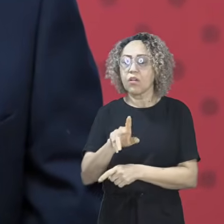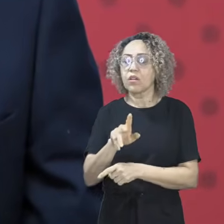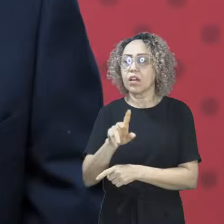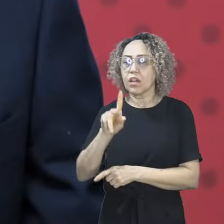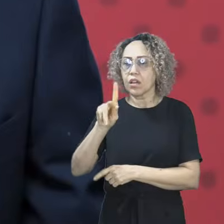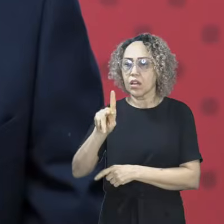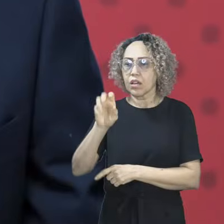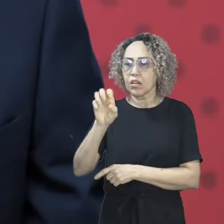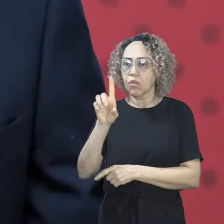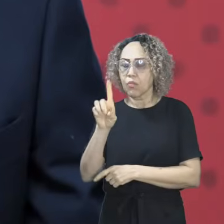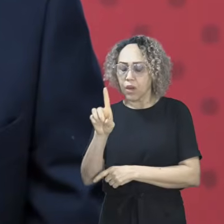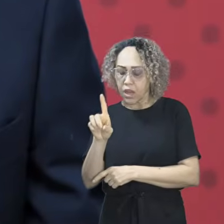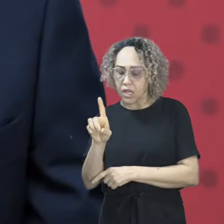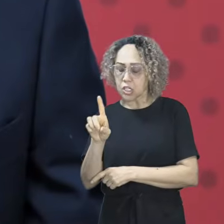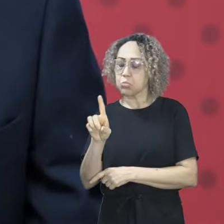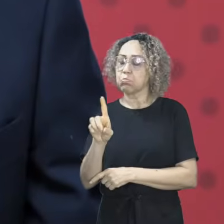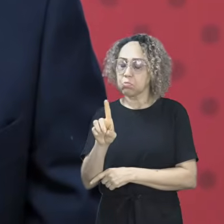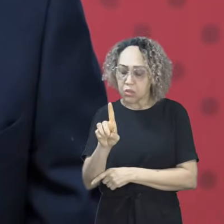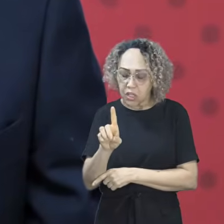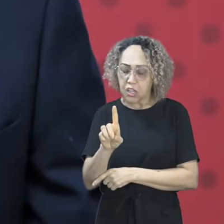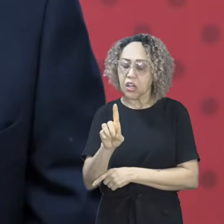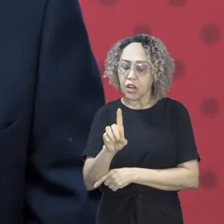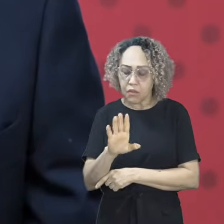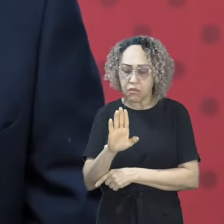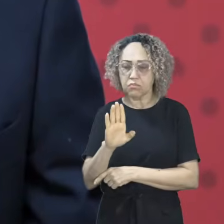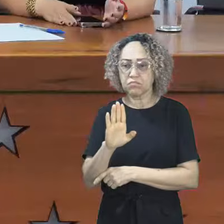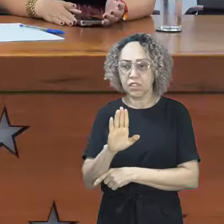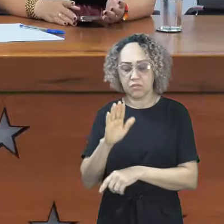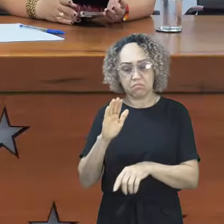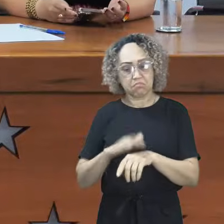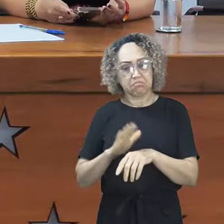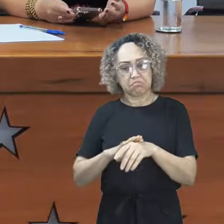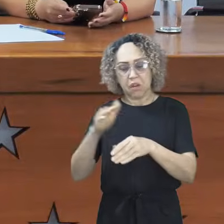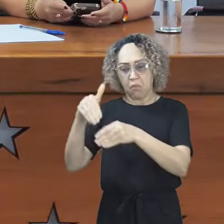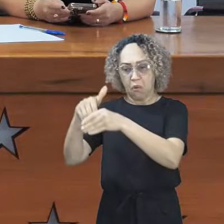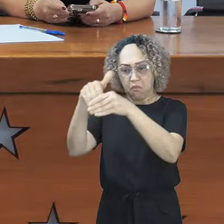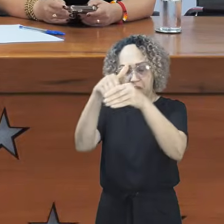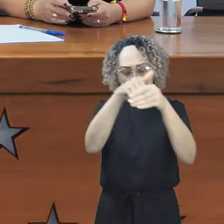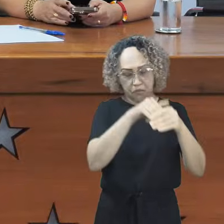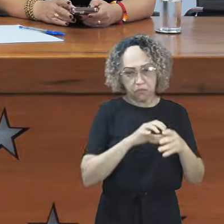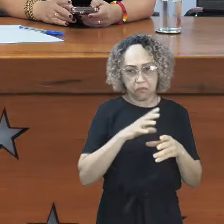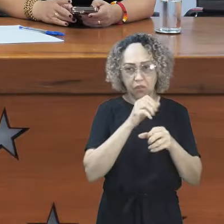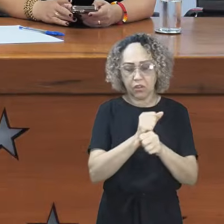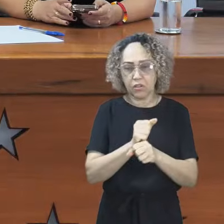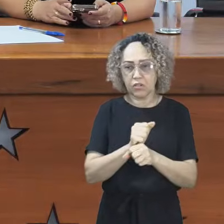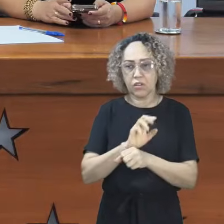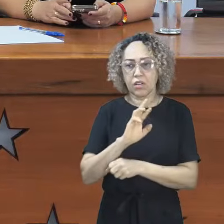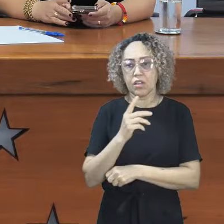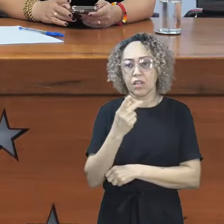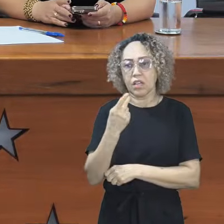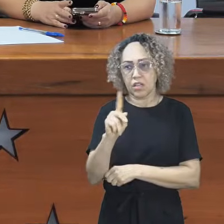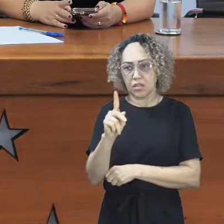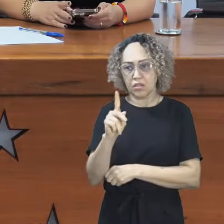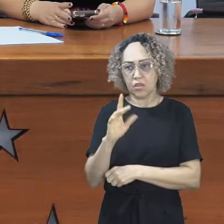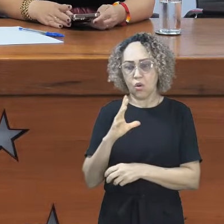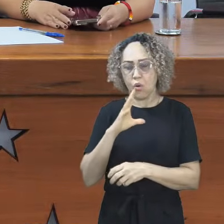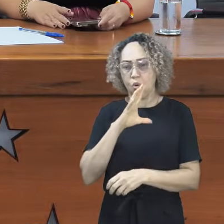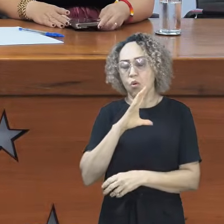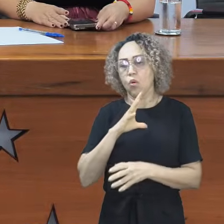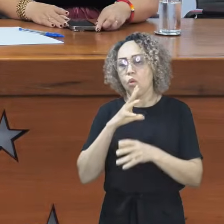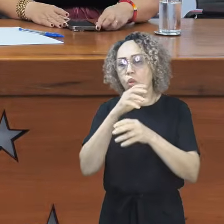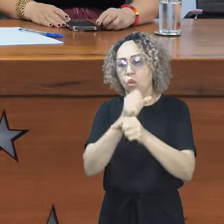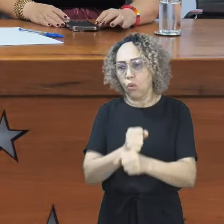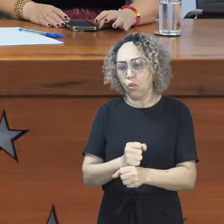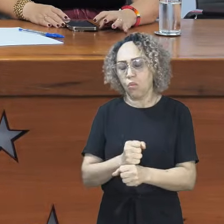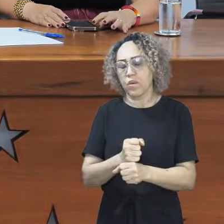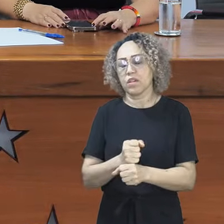aqui a sua votação, 73% dos votos, o que dá a você uma legitimidade